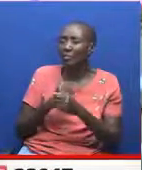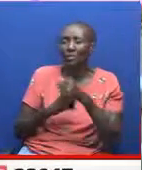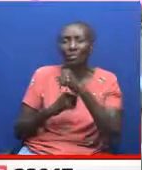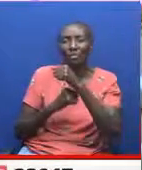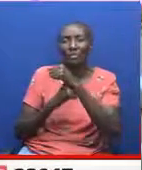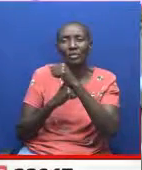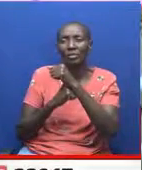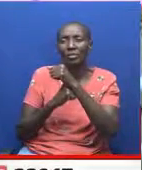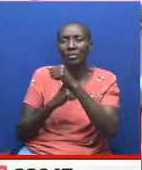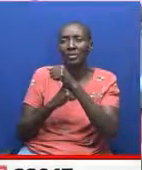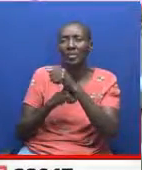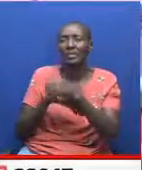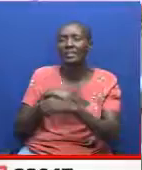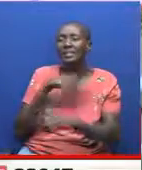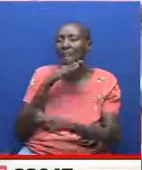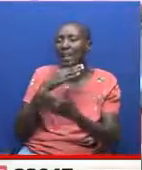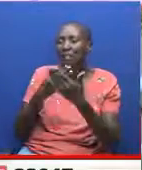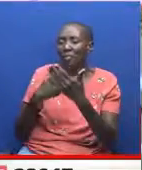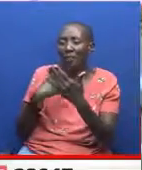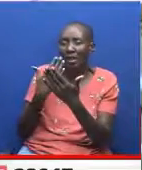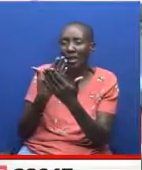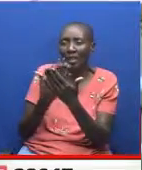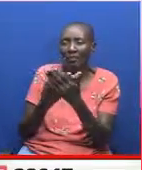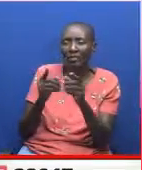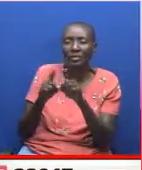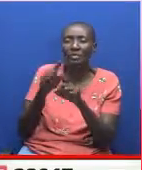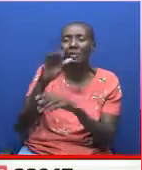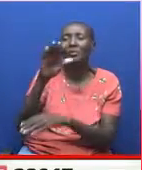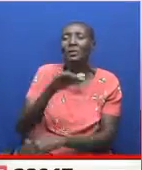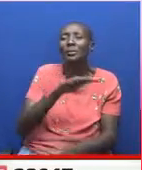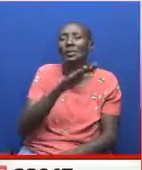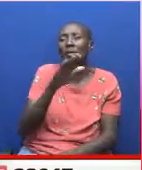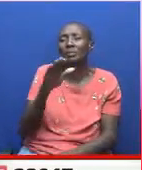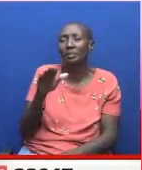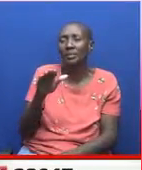dead on arrival, even in parliament. Naam, kwingineko ni